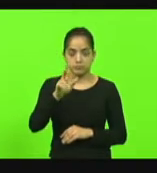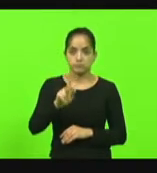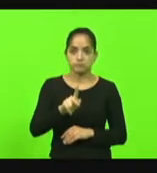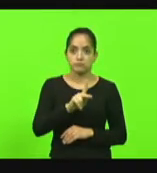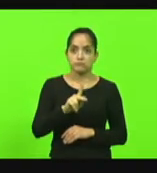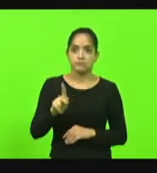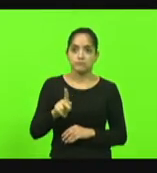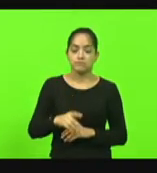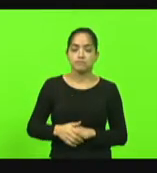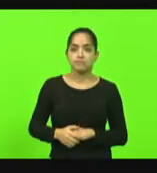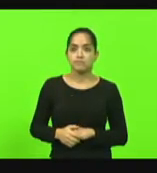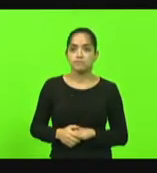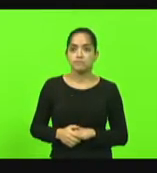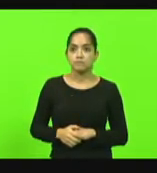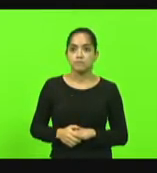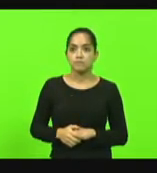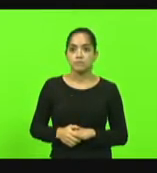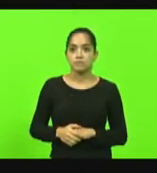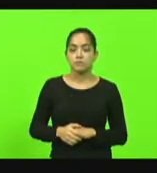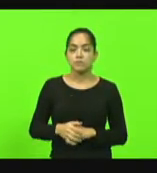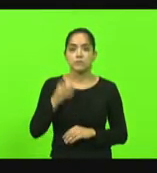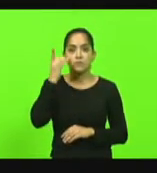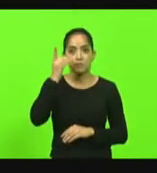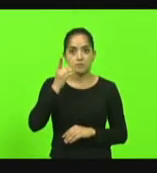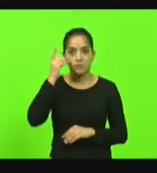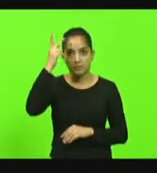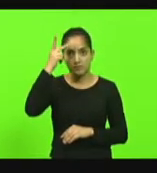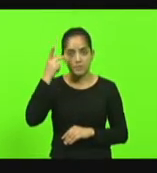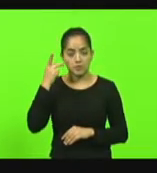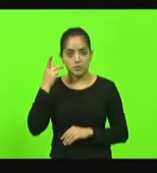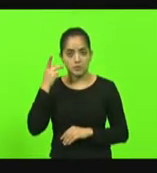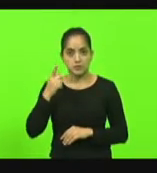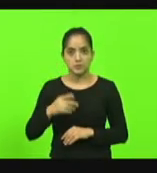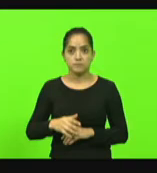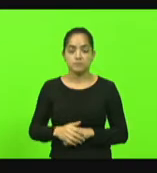Baldiceira? Como vota deputada Paulinha?